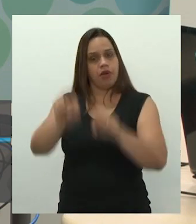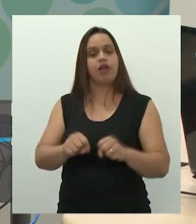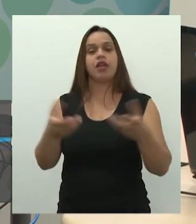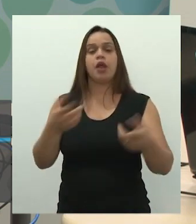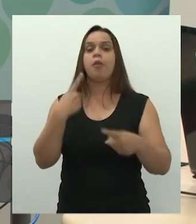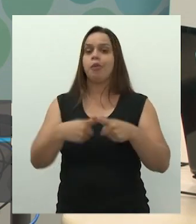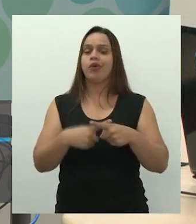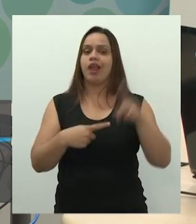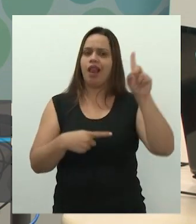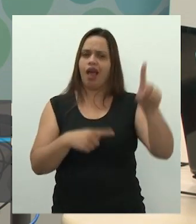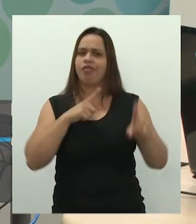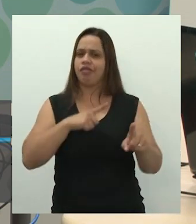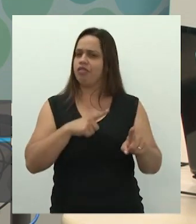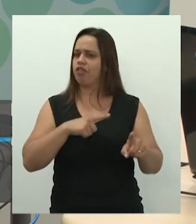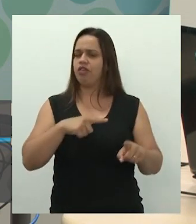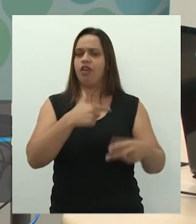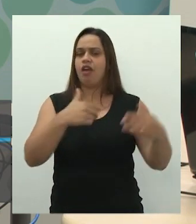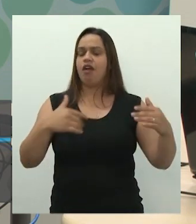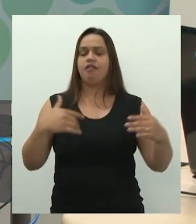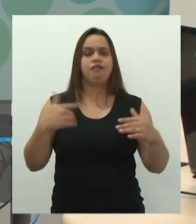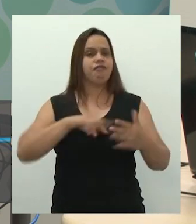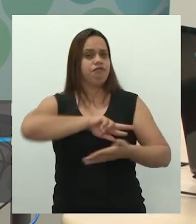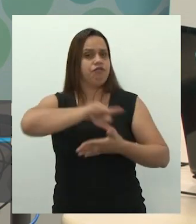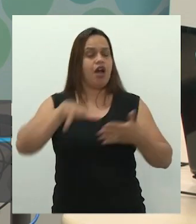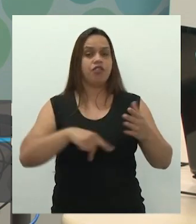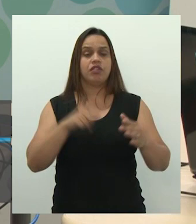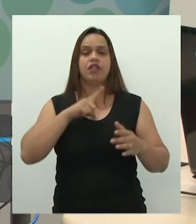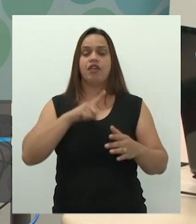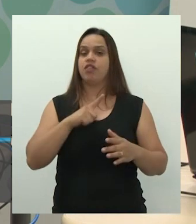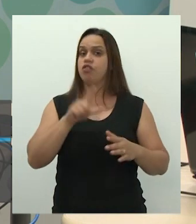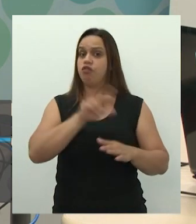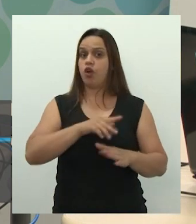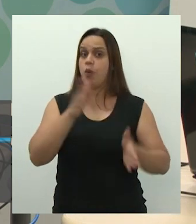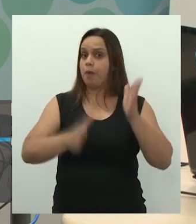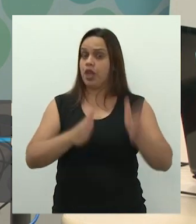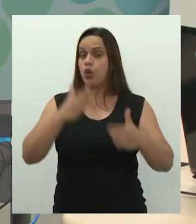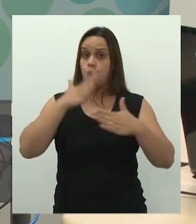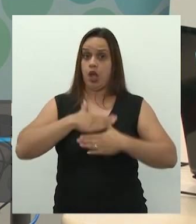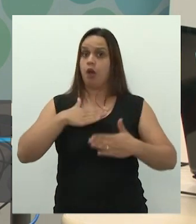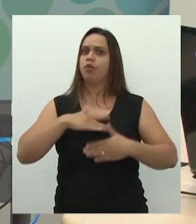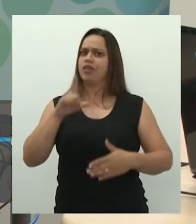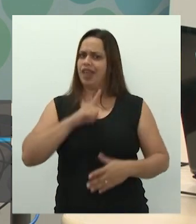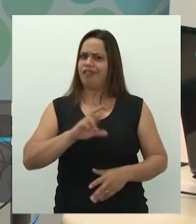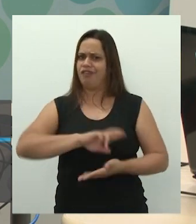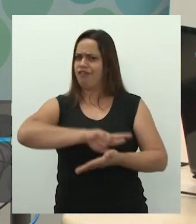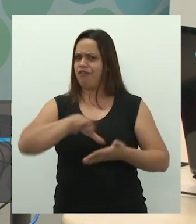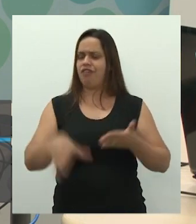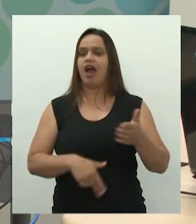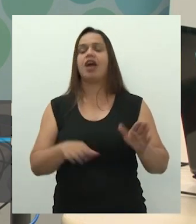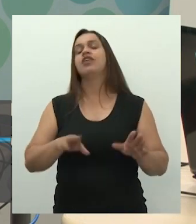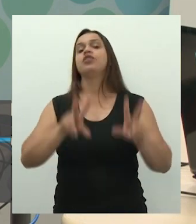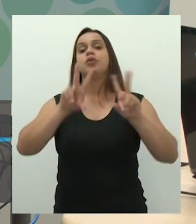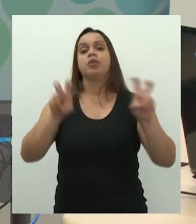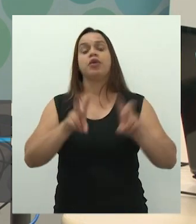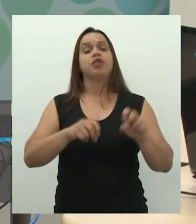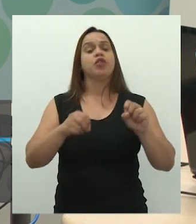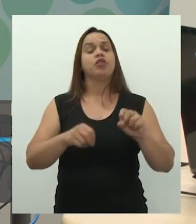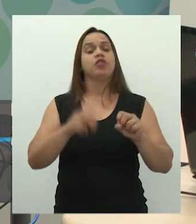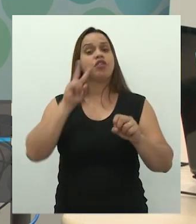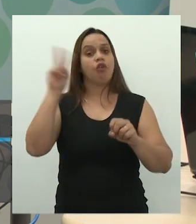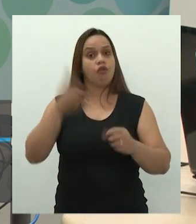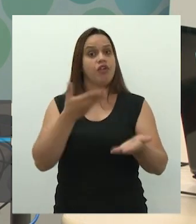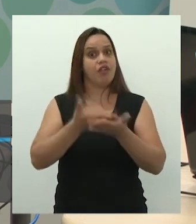né? Existiram ali uns períodos intermediários, como vocês vão poder ver na aula específica sobre o Egito